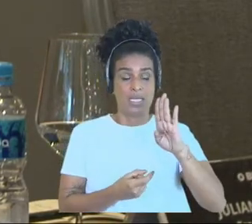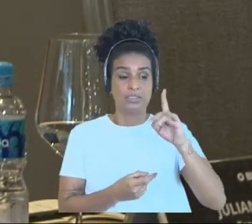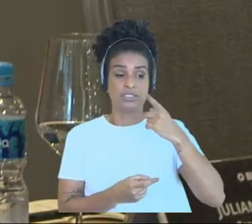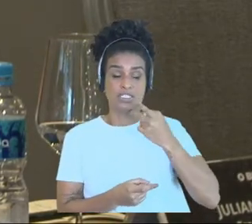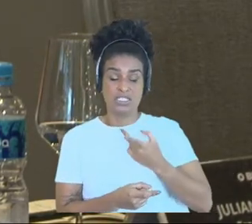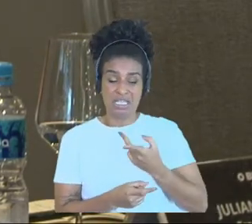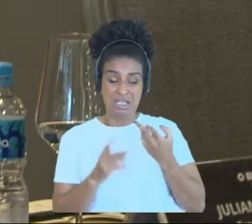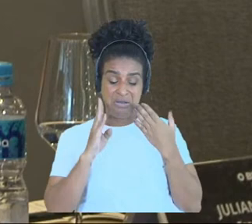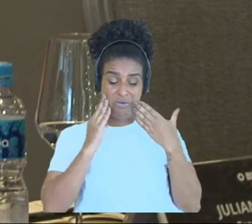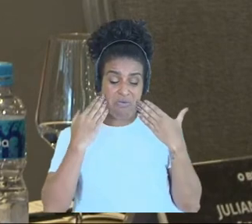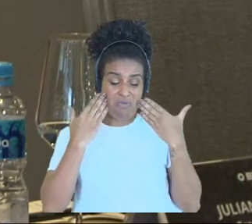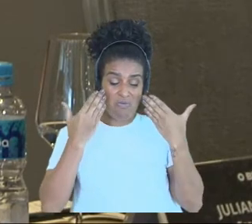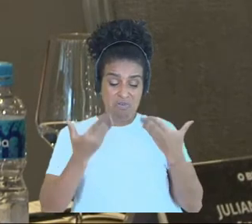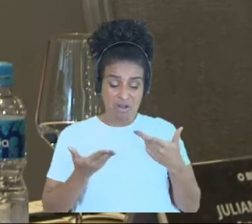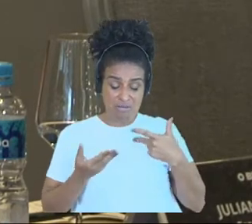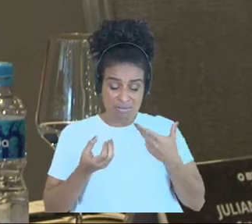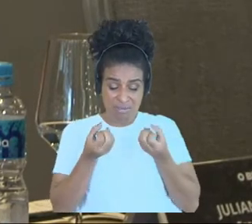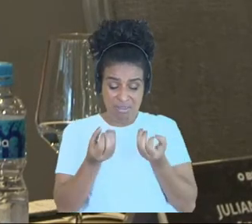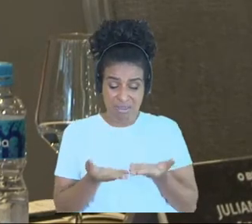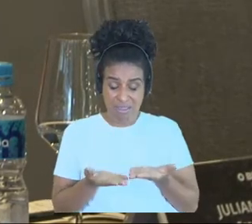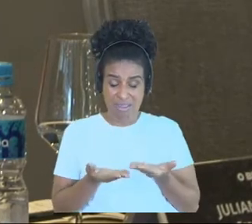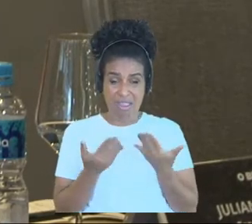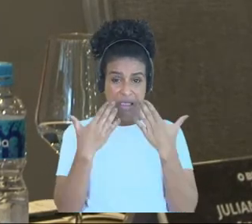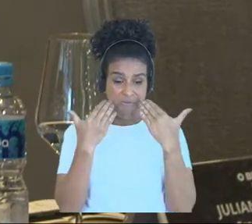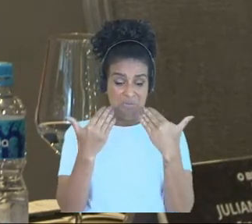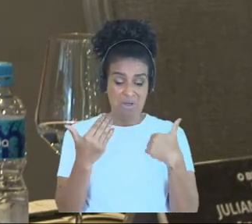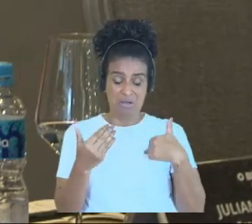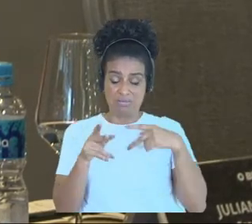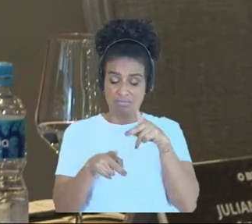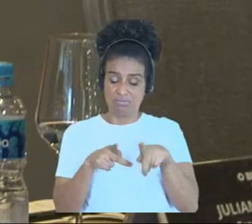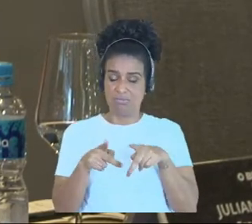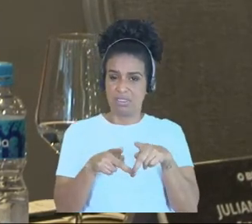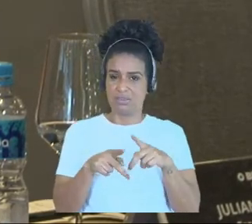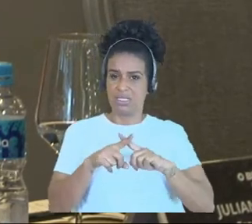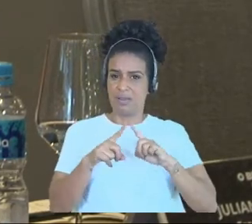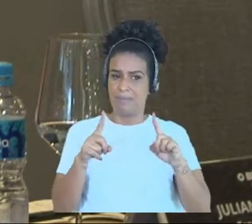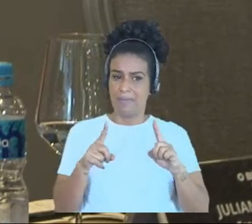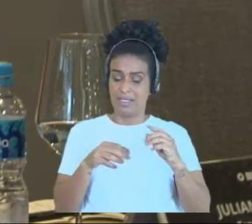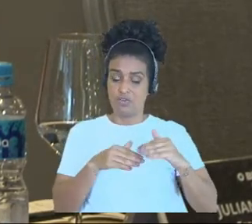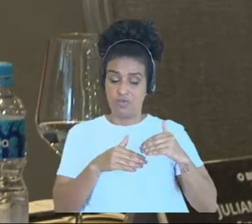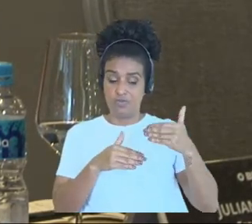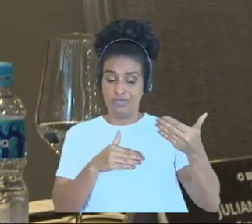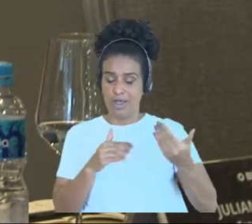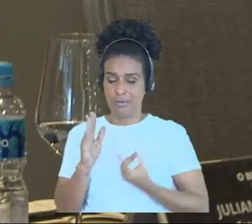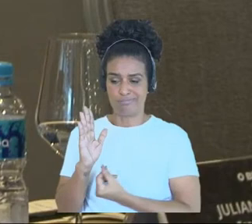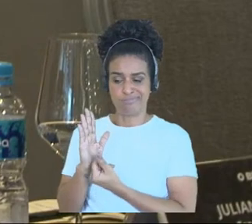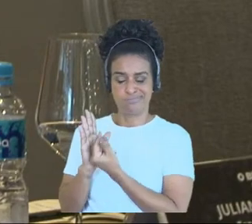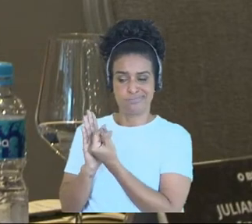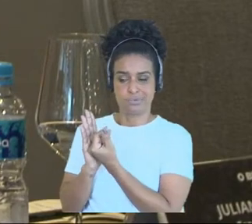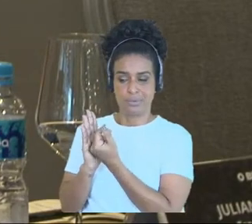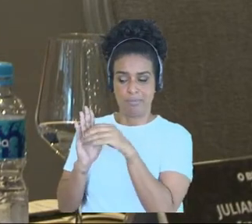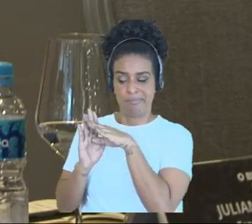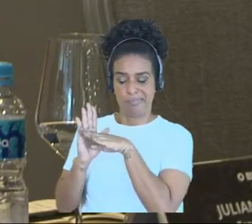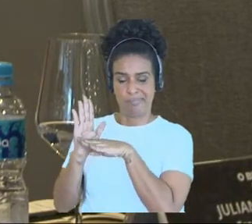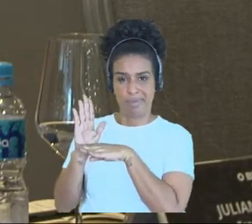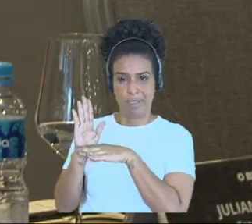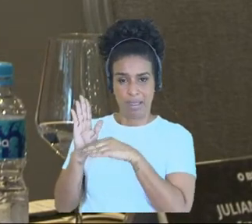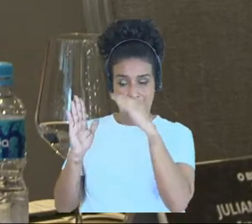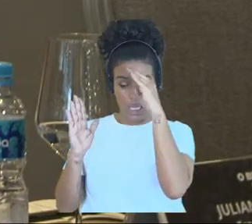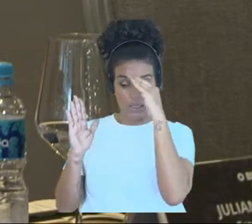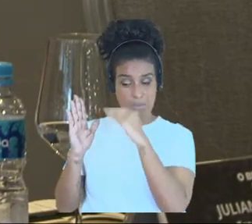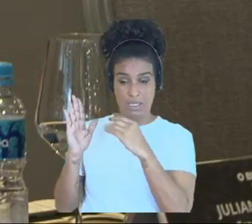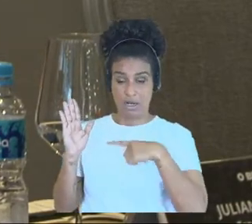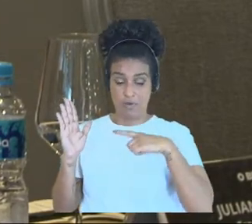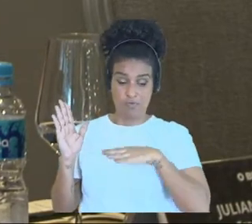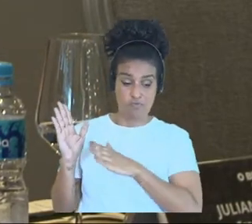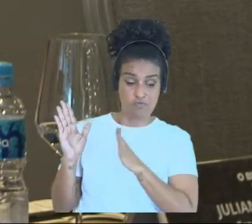populista, que custam muito caro ao orçamento e que foram feitas sempre por fora do orçamento, né, e não tratando o que já tem dentro